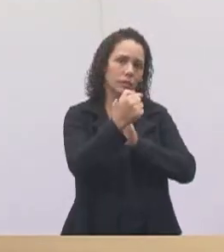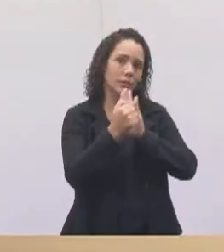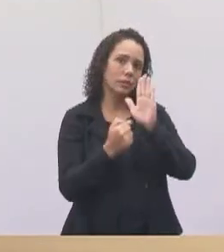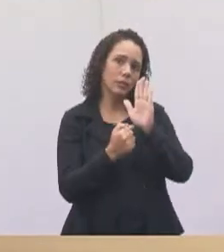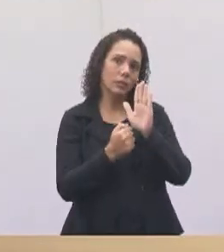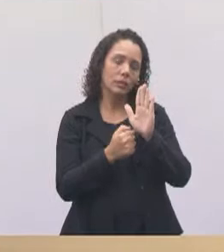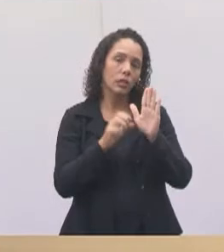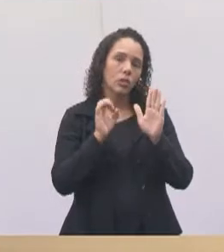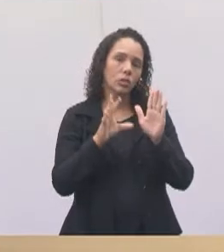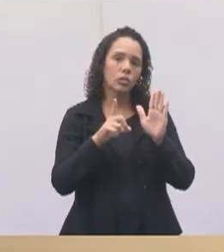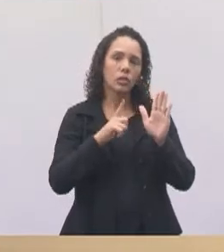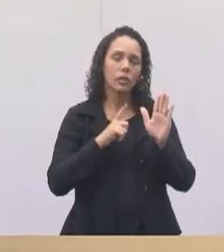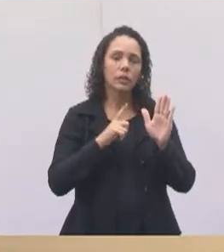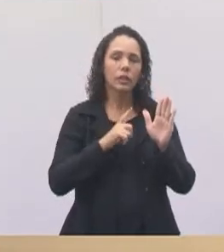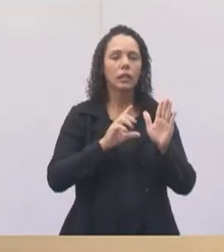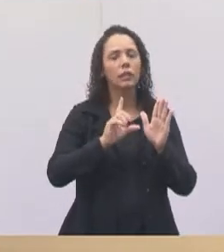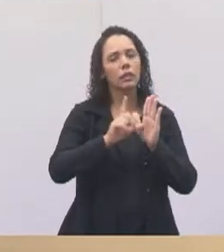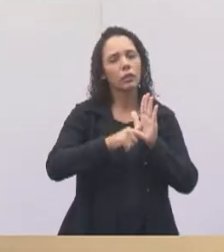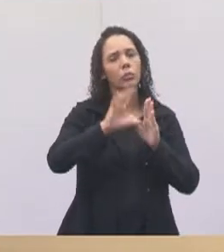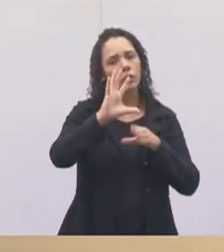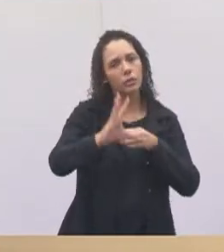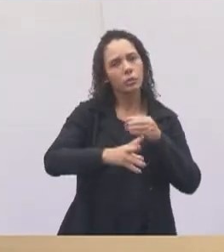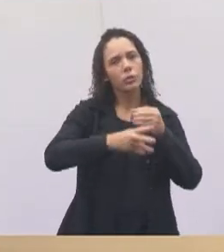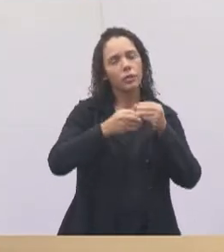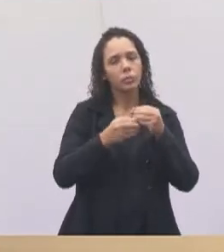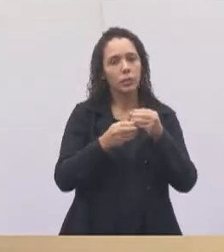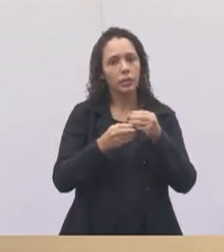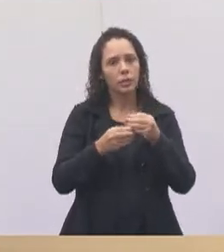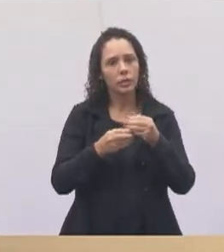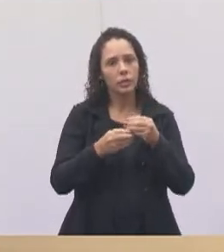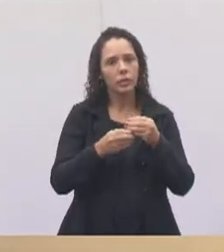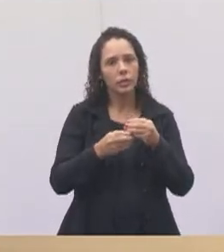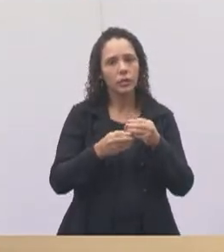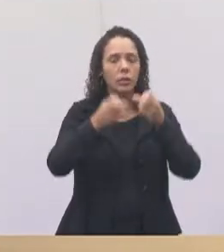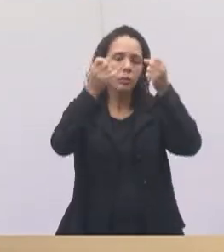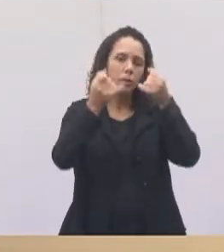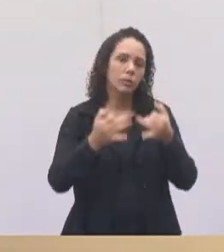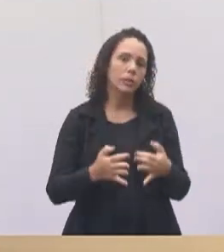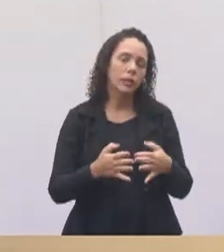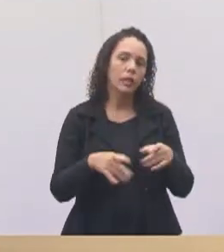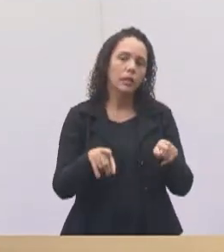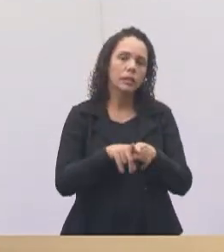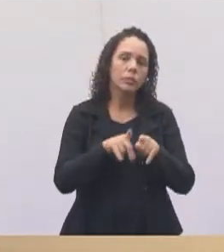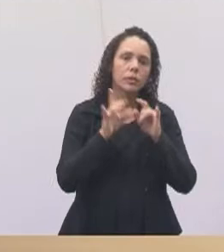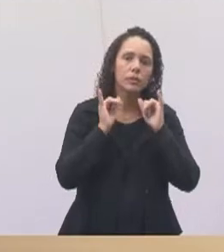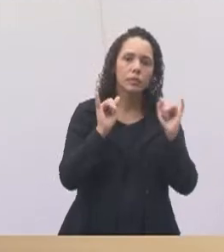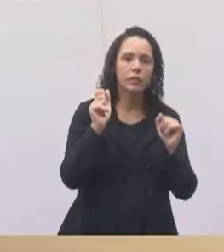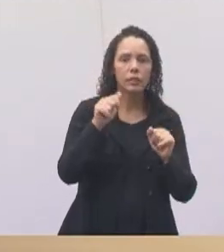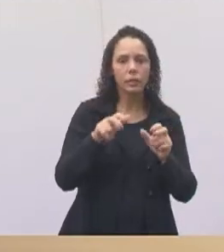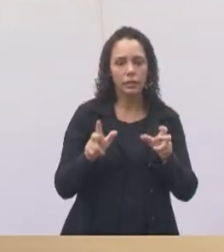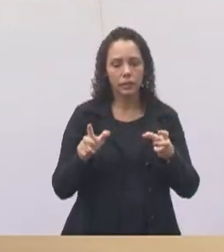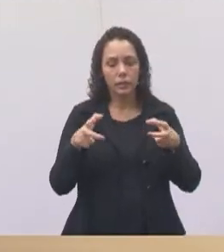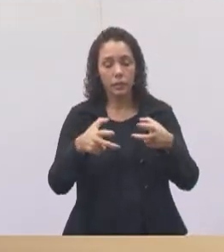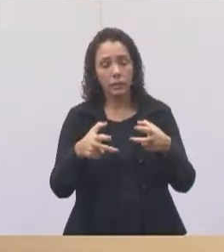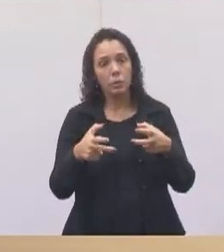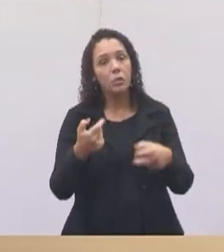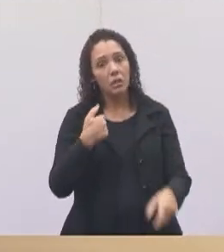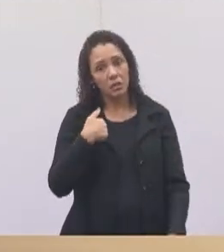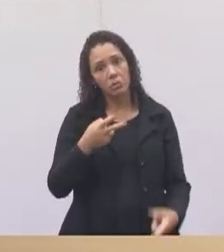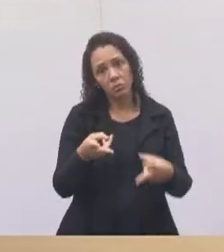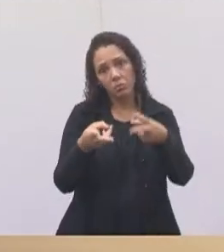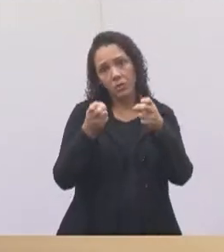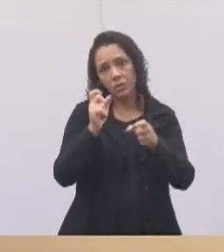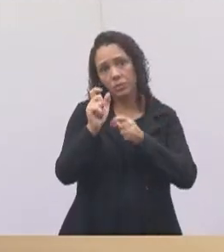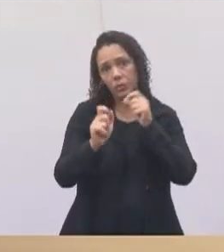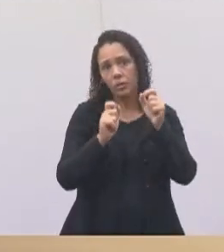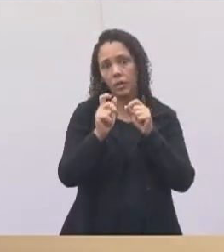gente só vai ter depois a emenda que vai ser lida ali para justificar e dizer que aqui nessa casa, pelo que deu para mim entender, é